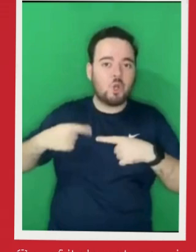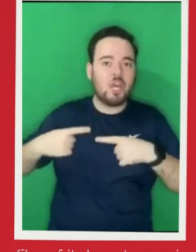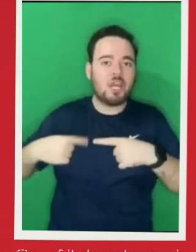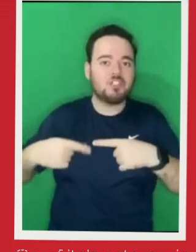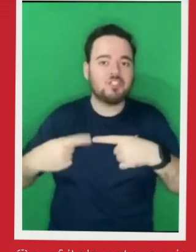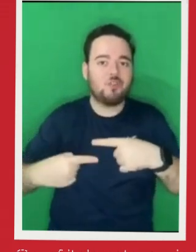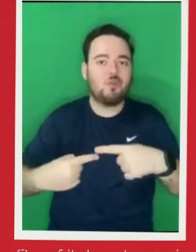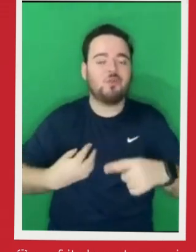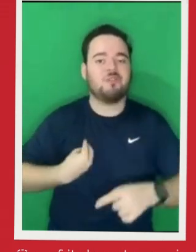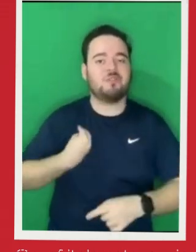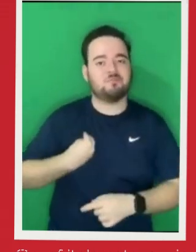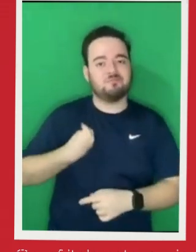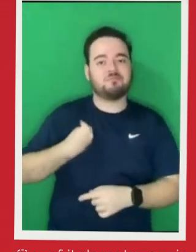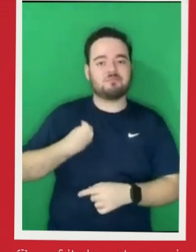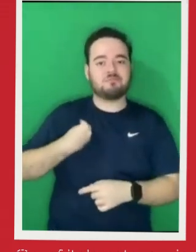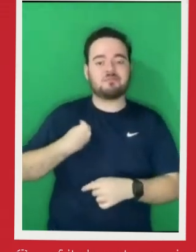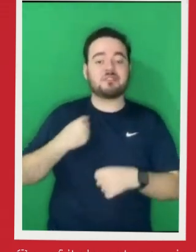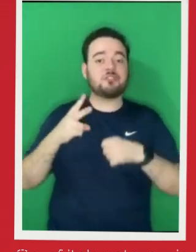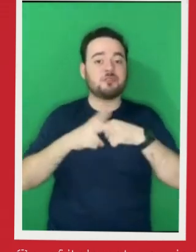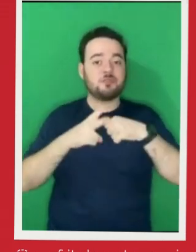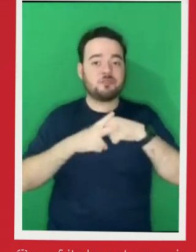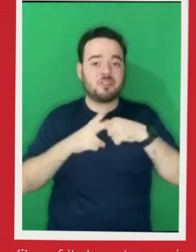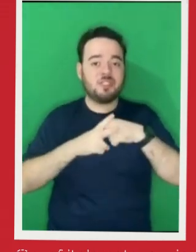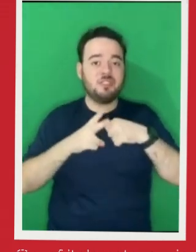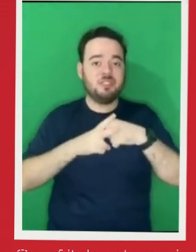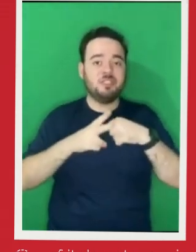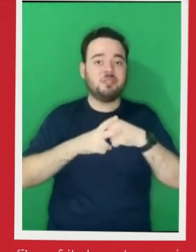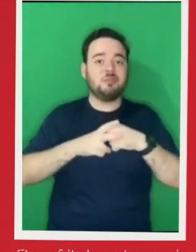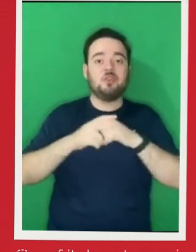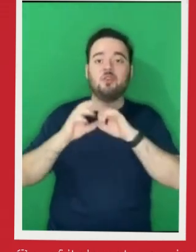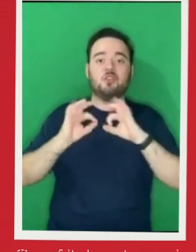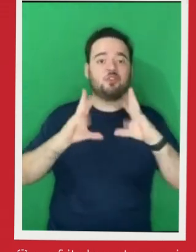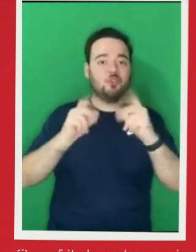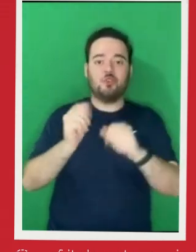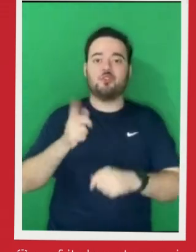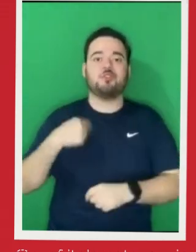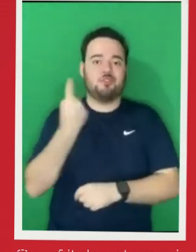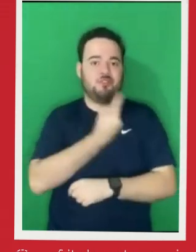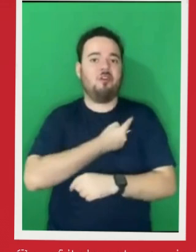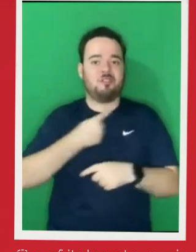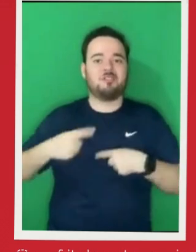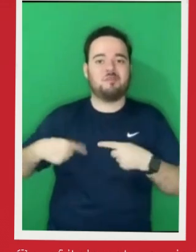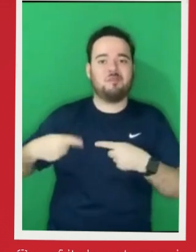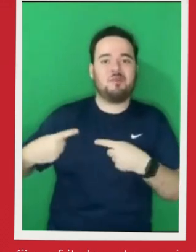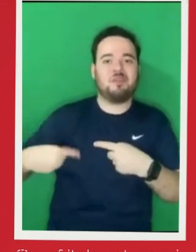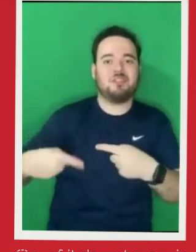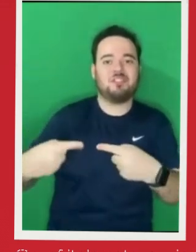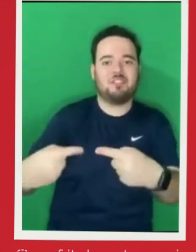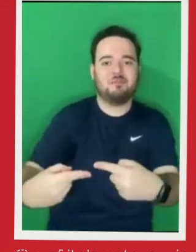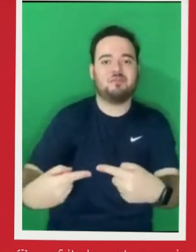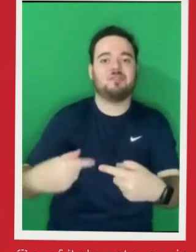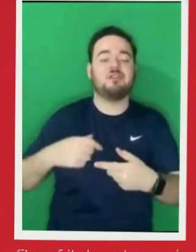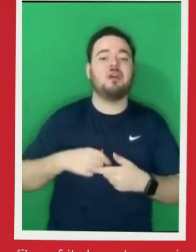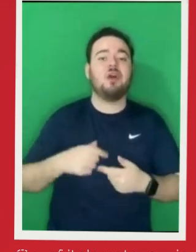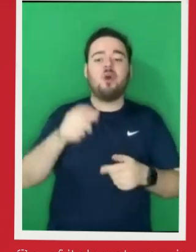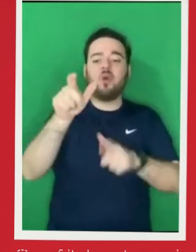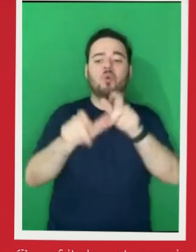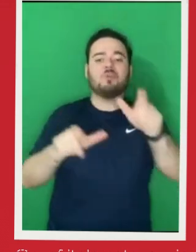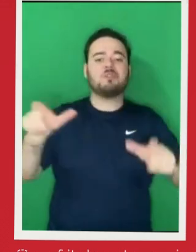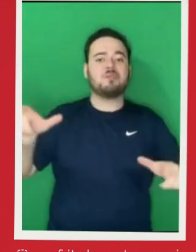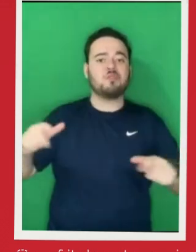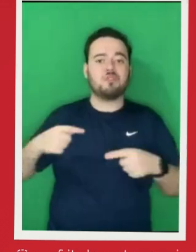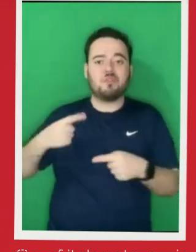já procrastinou na vida? Ele é um verbo que é conjugado no nós, né? Nós procrastinamos.